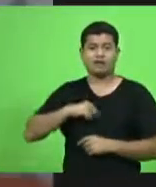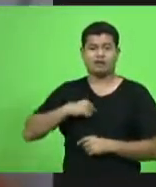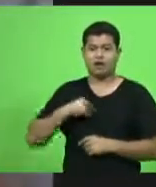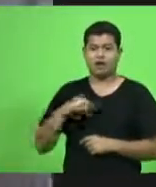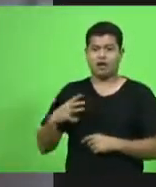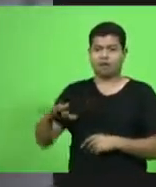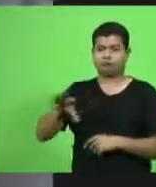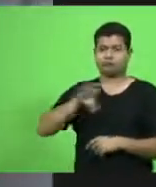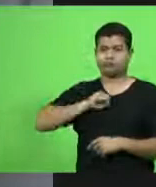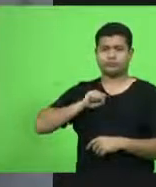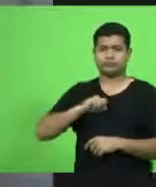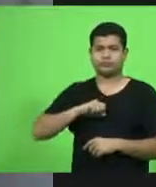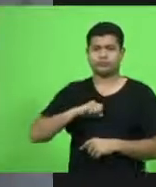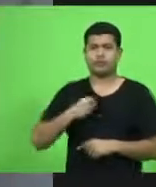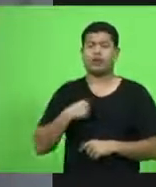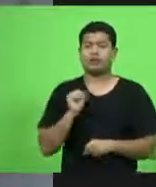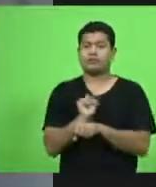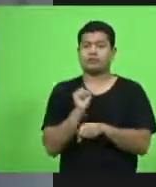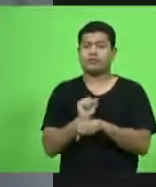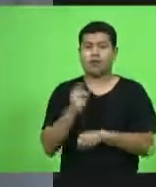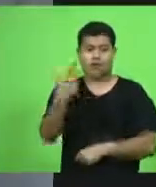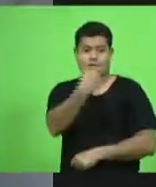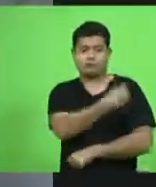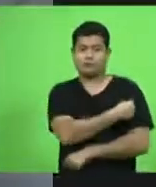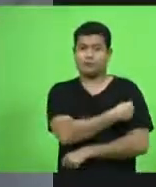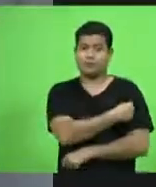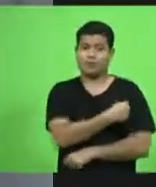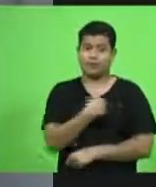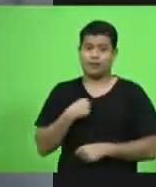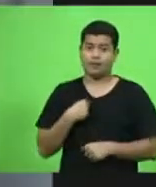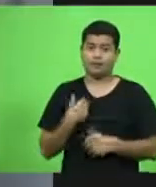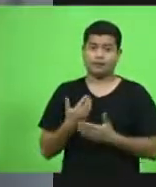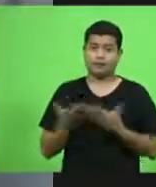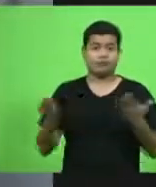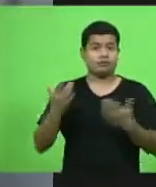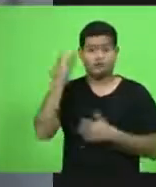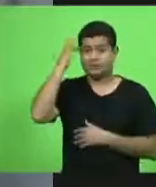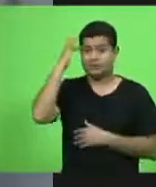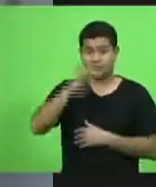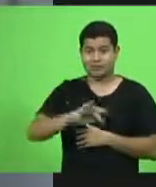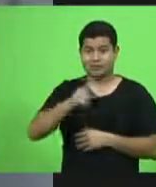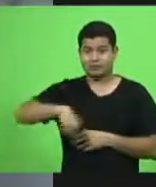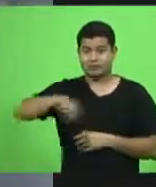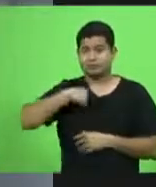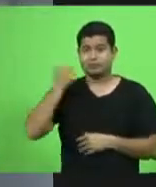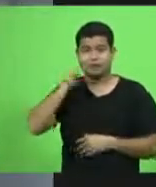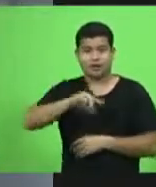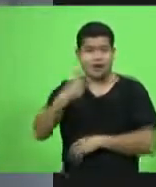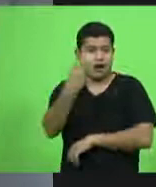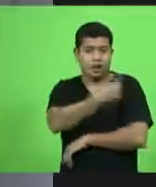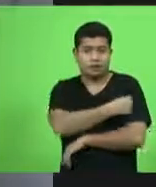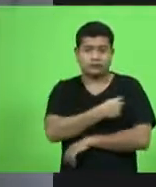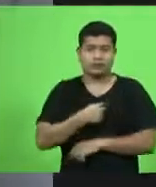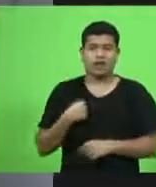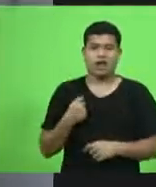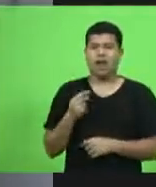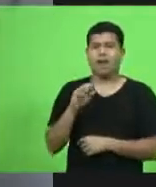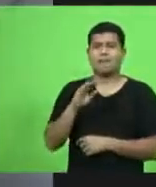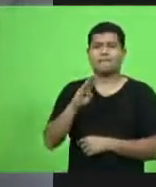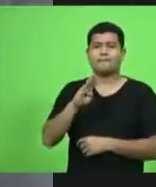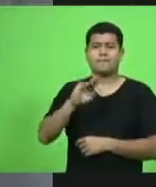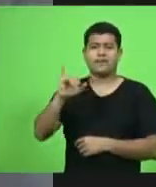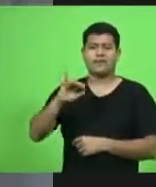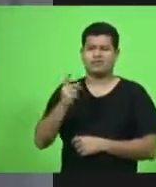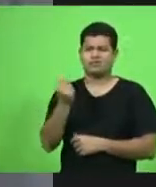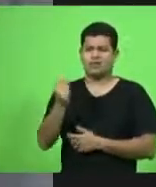Espero que venha a vacina, mas não vem vacina, não se sabe quando nós vamos ser vacinados. Não adianta botar bilhões e bilhões,